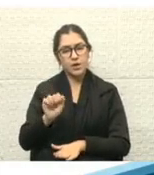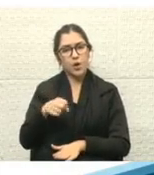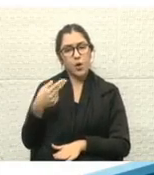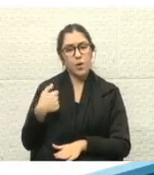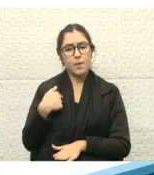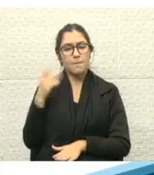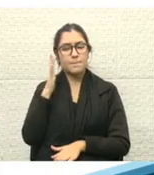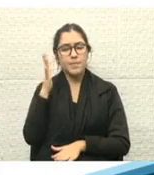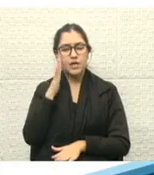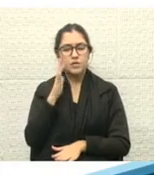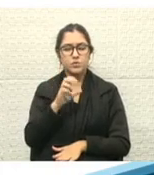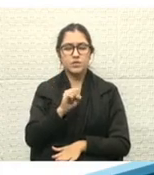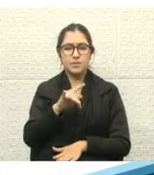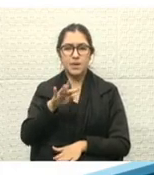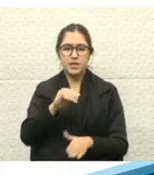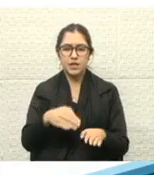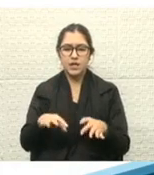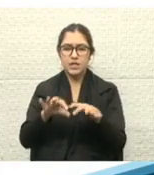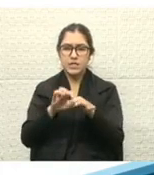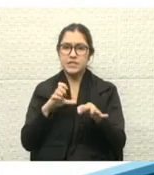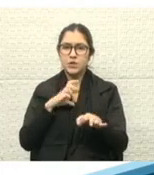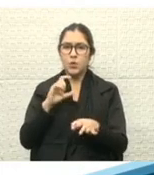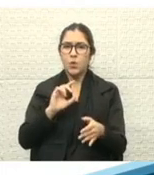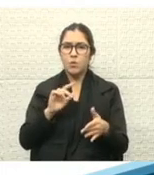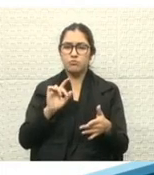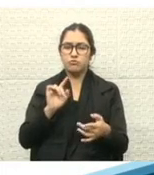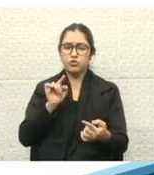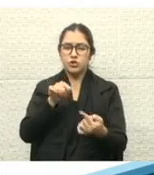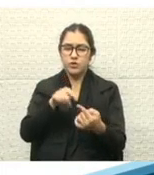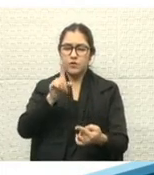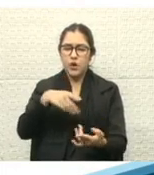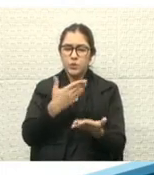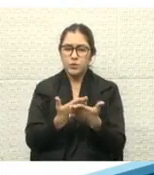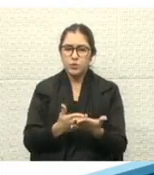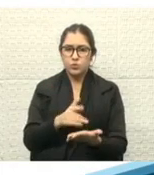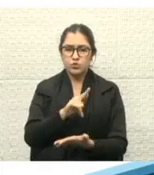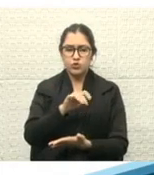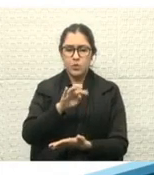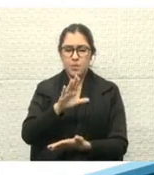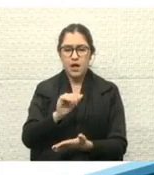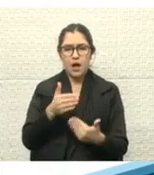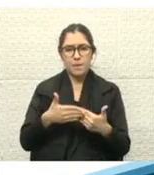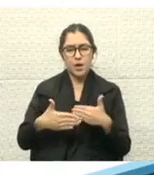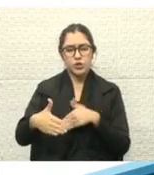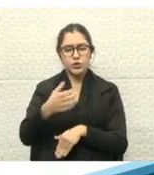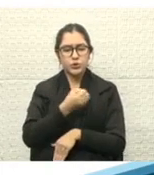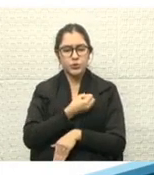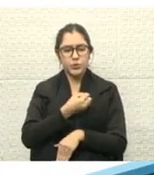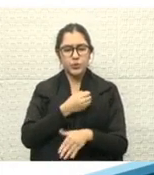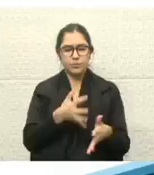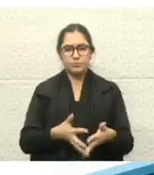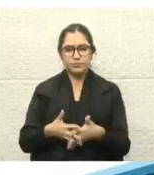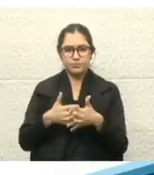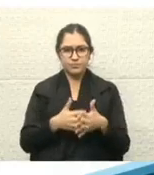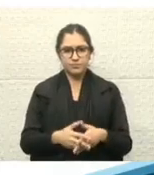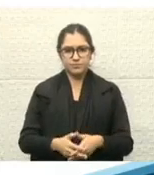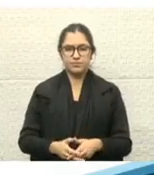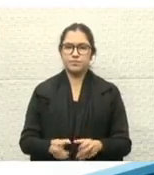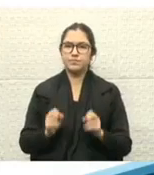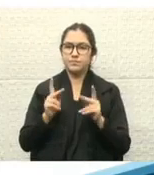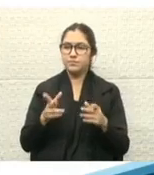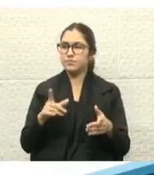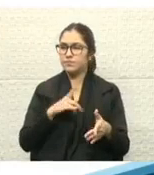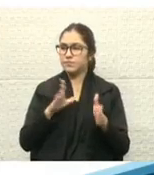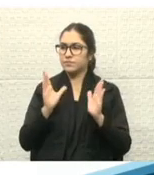penso na simetria, se o meu objetivo for um estudo geométrico a partir desses números complexos. Bom, então,